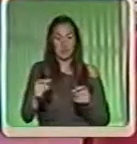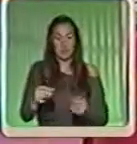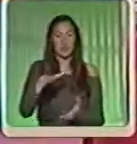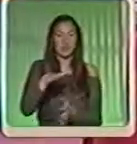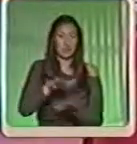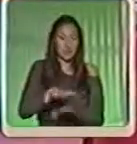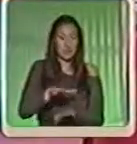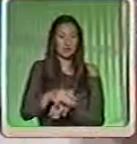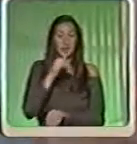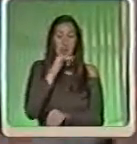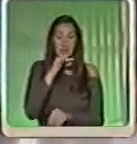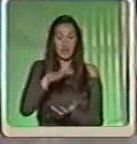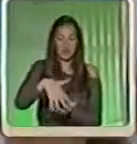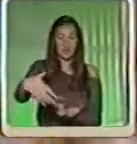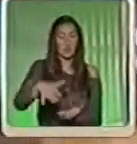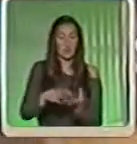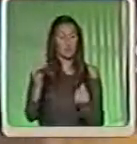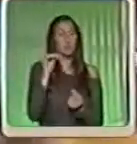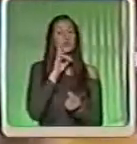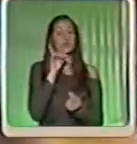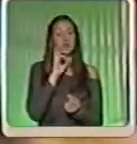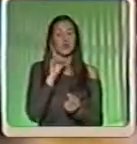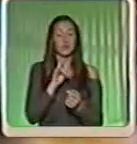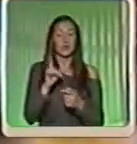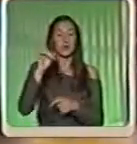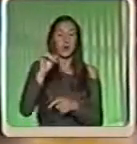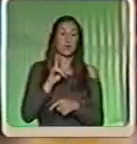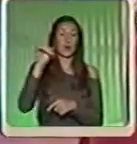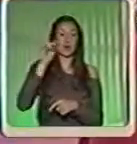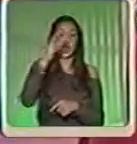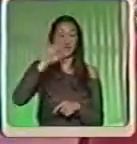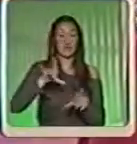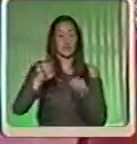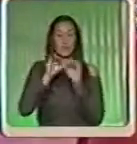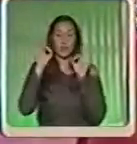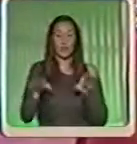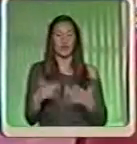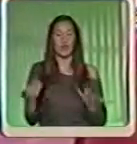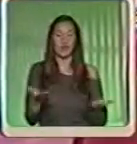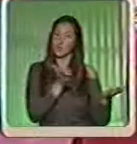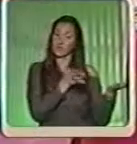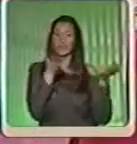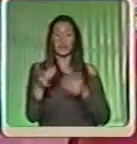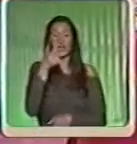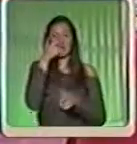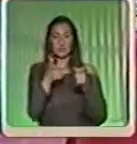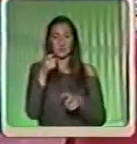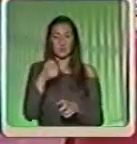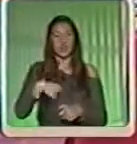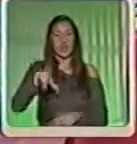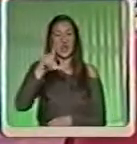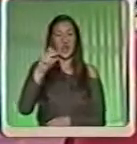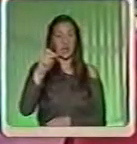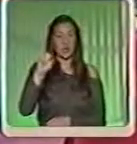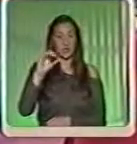no Algarve. Cataplana, aliás, você encontra no norte de África cataplanas assim também. Vamos então convidar as pessoas a irem até a Lagoa